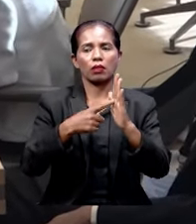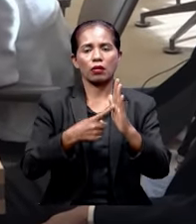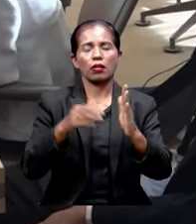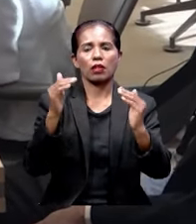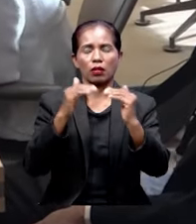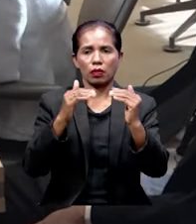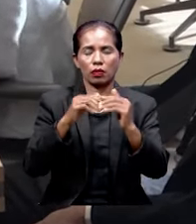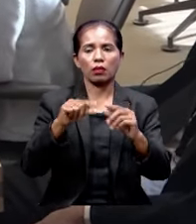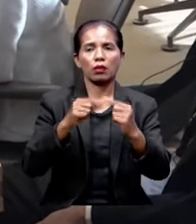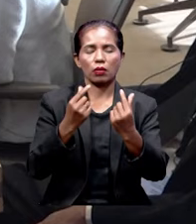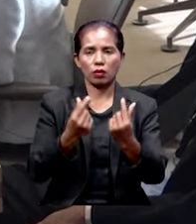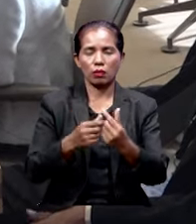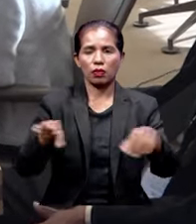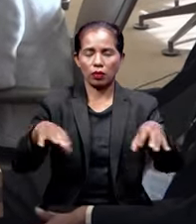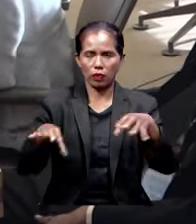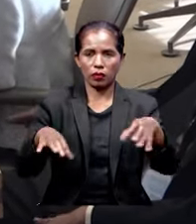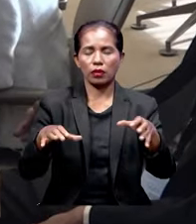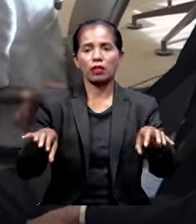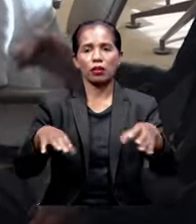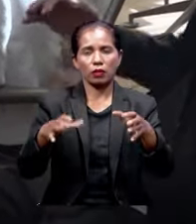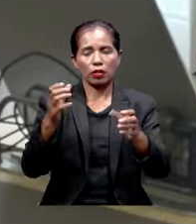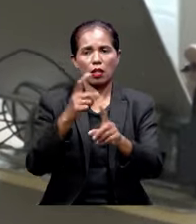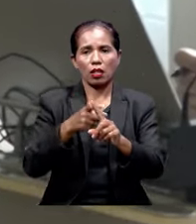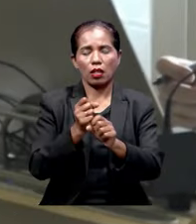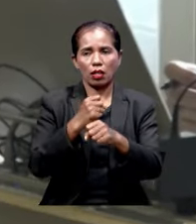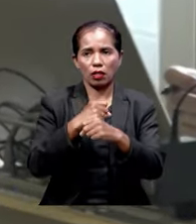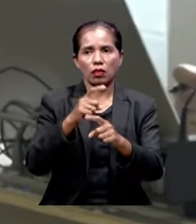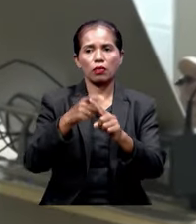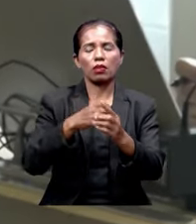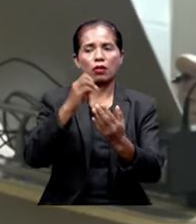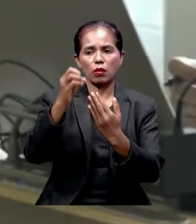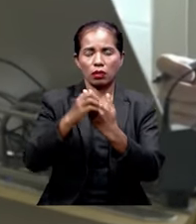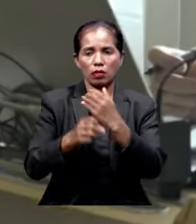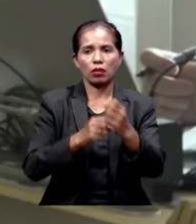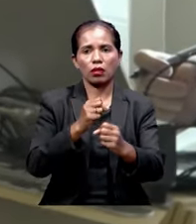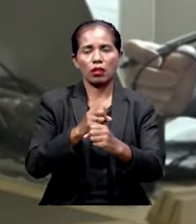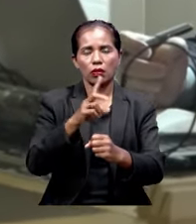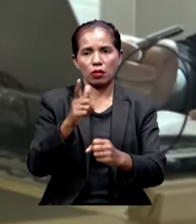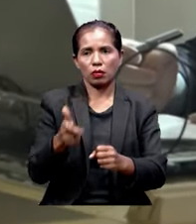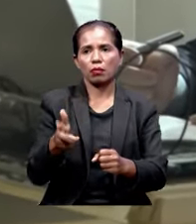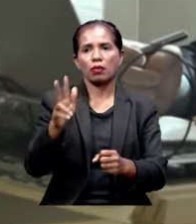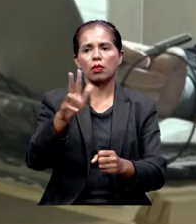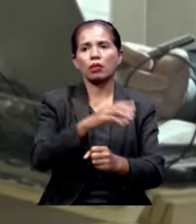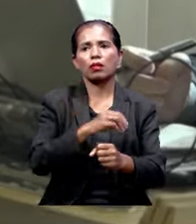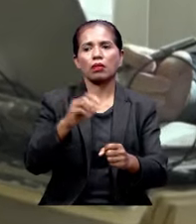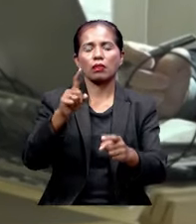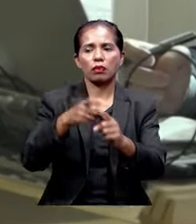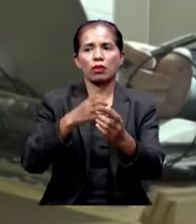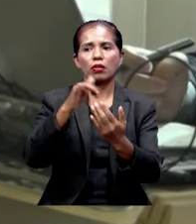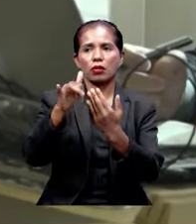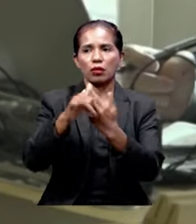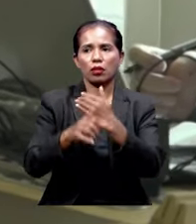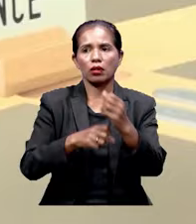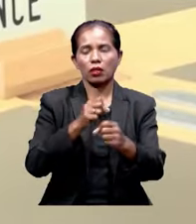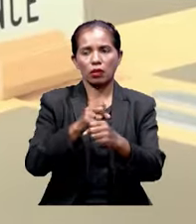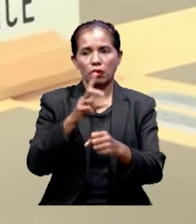da Hulu, Grupo Traballu NEM, nebe realize, e a fulan outubro, tinan rehun rua, rua nulu, da rua, que a fulan julho, tinan rehun rua, rua